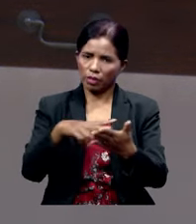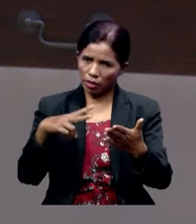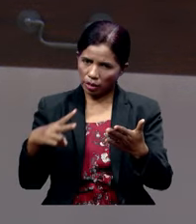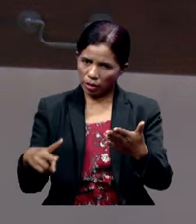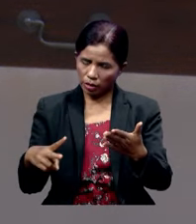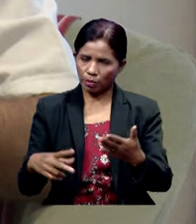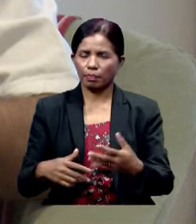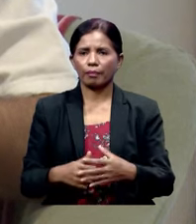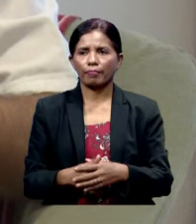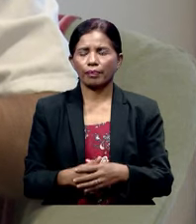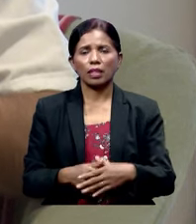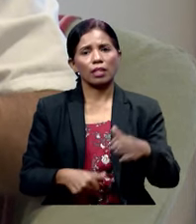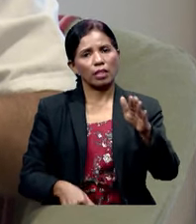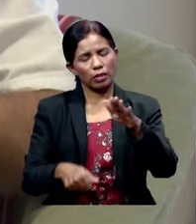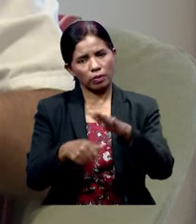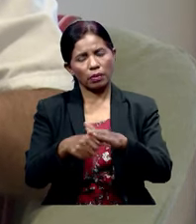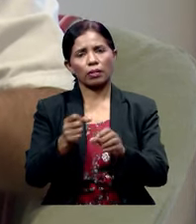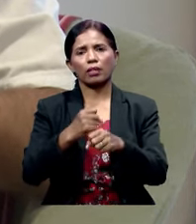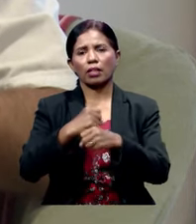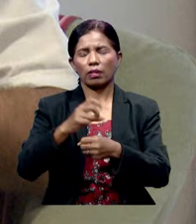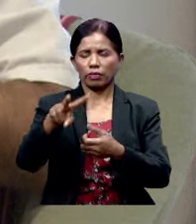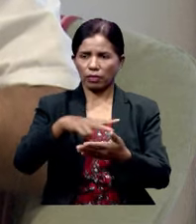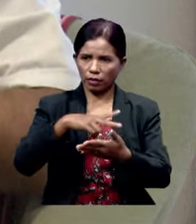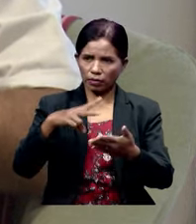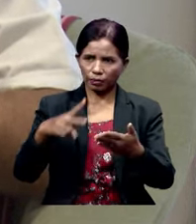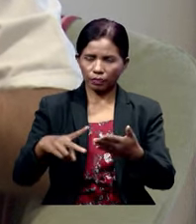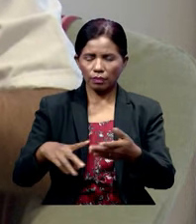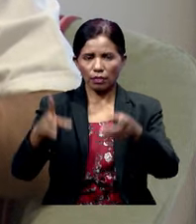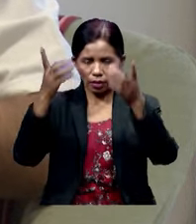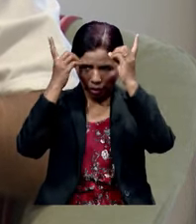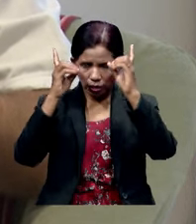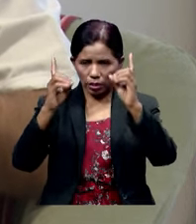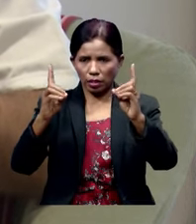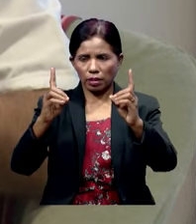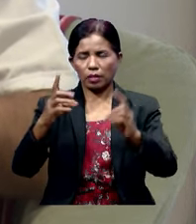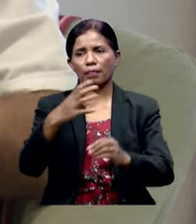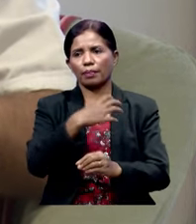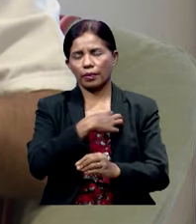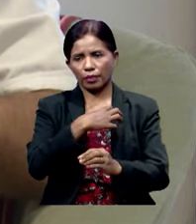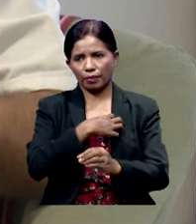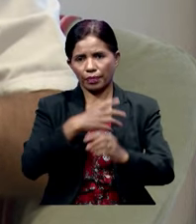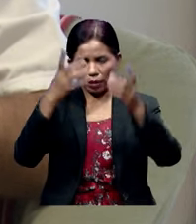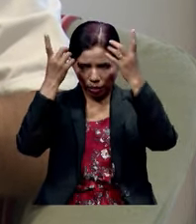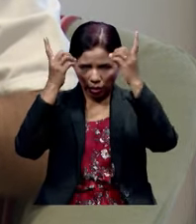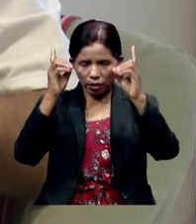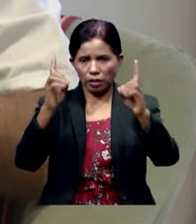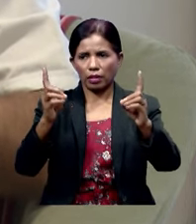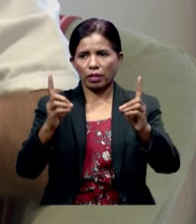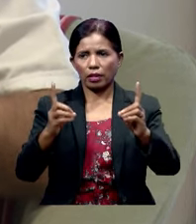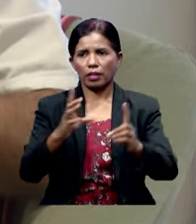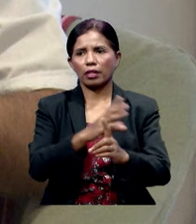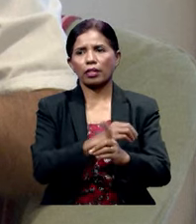clandestina Então as as decisões de polícia decisões